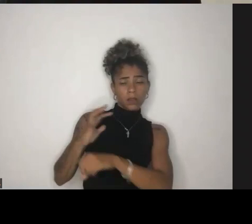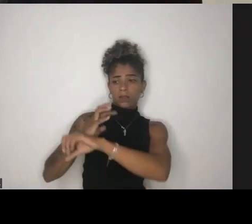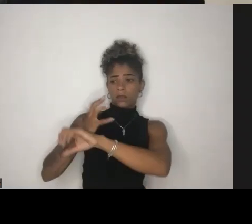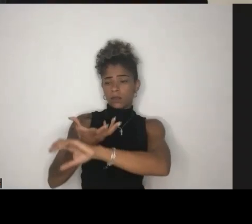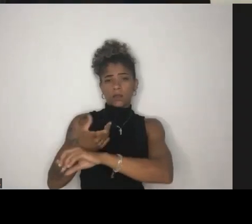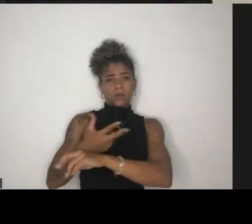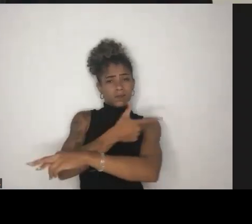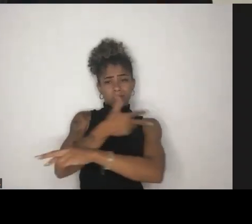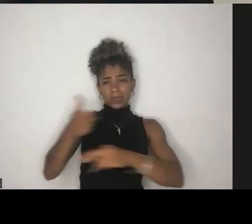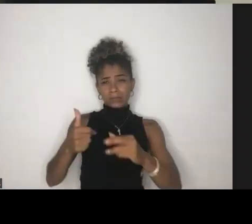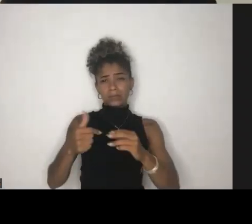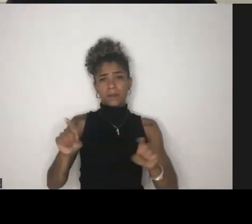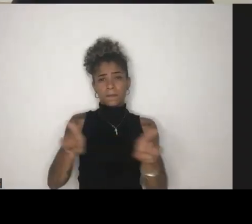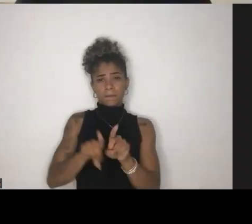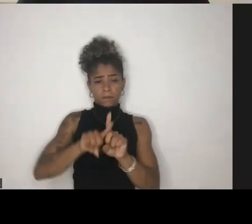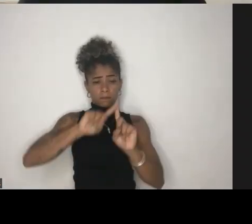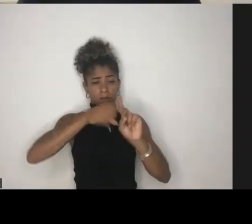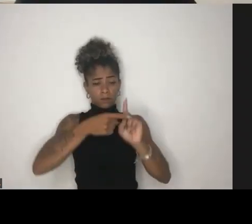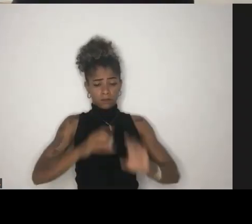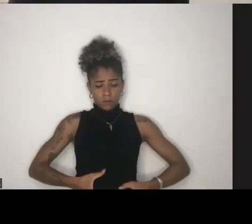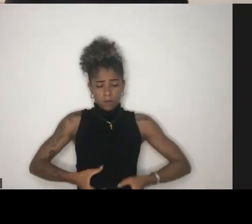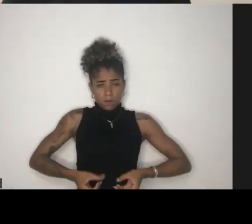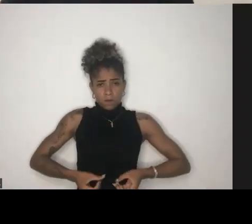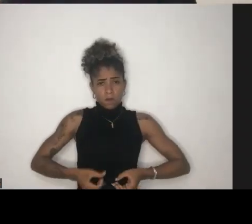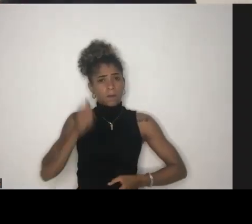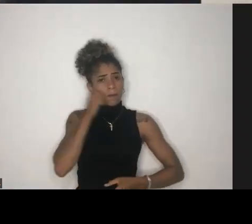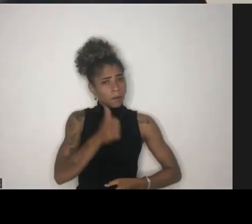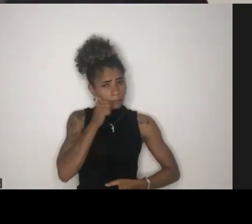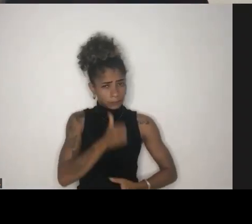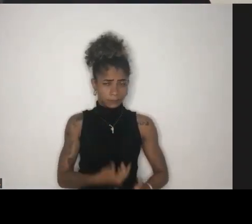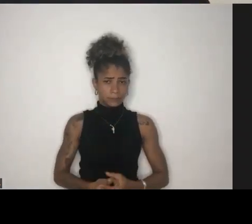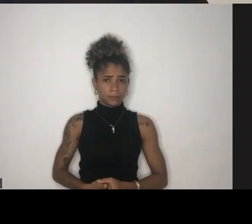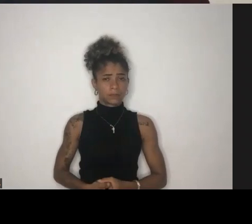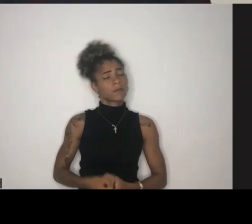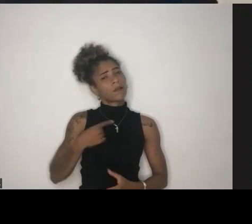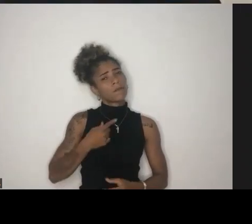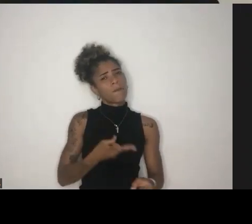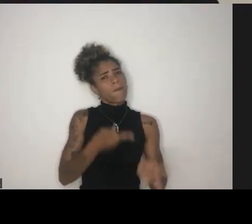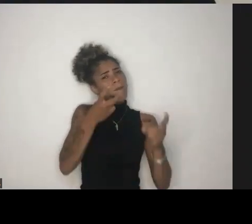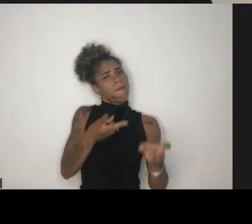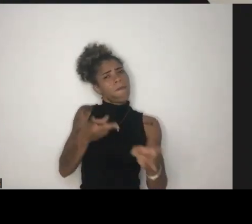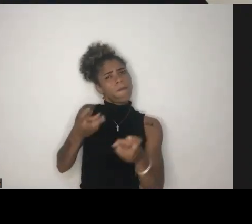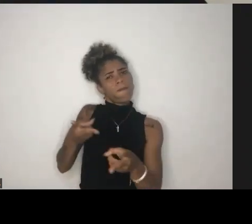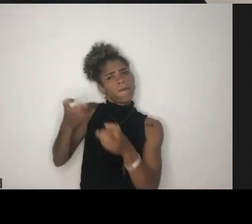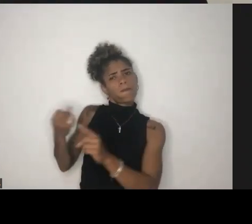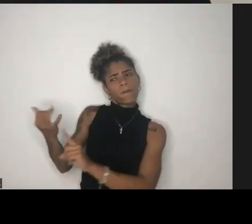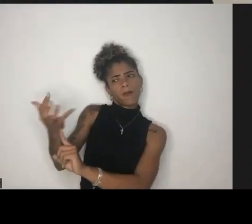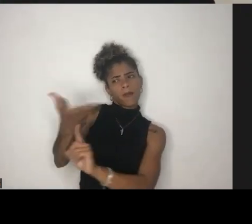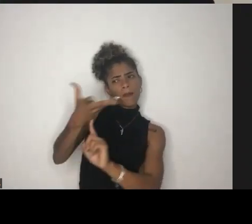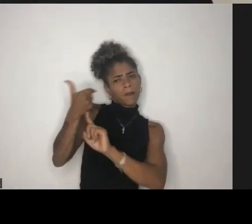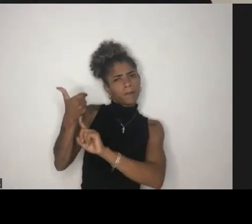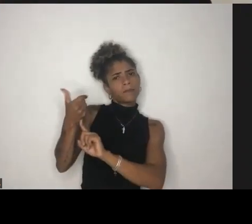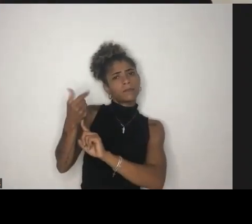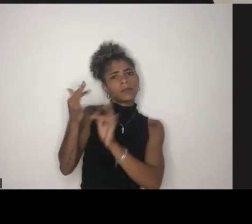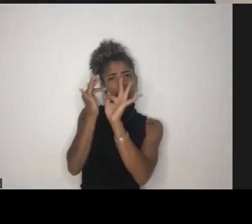essa questão uterina da mulher então assim eu fui percebendo através da arte né Essa frase do